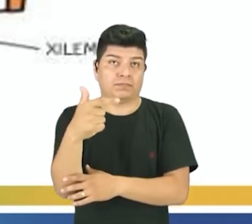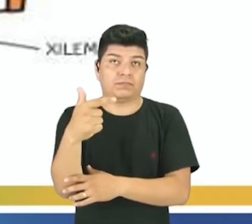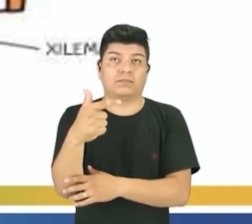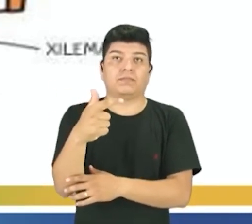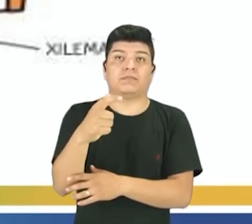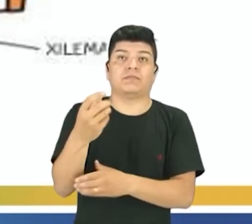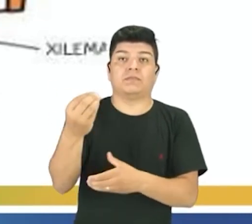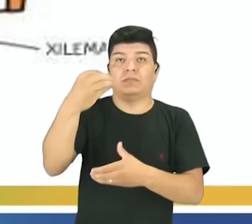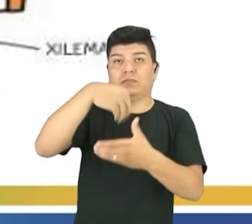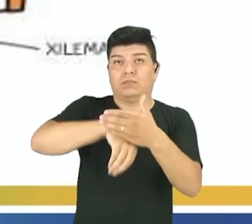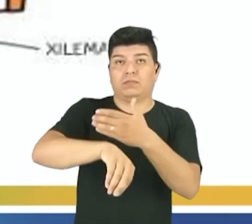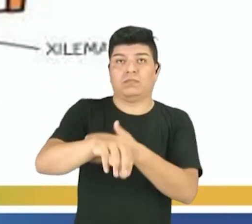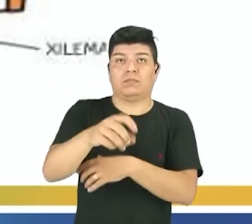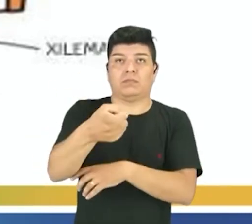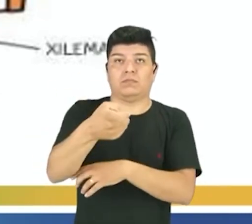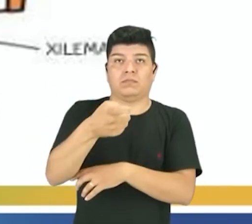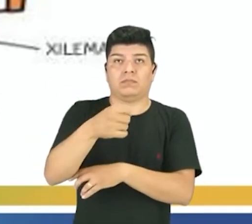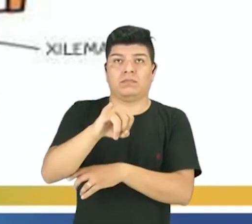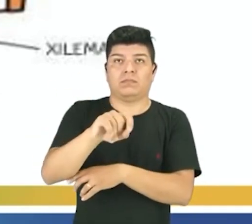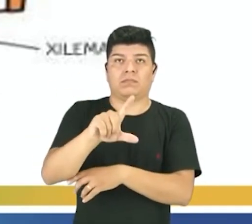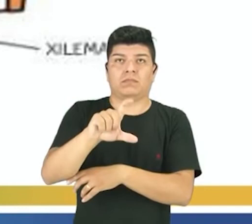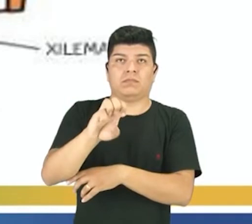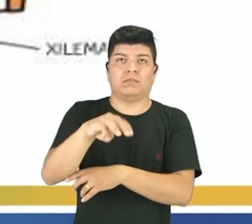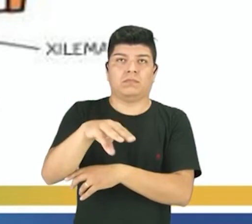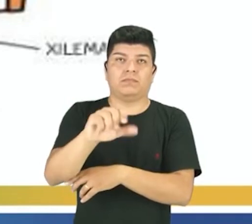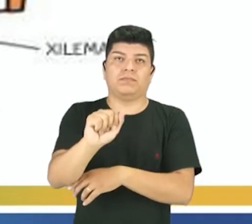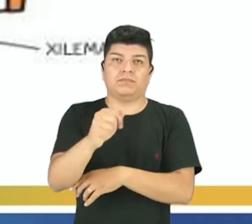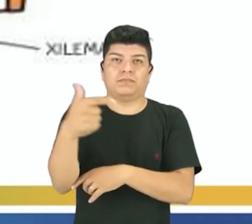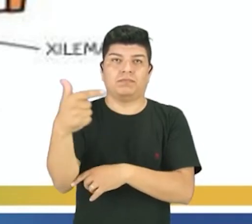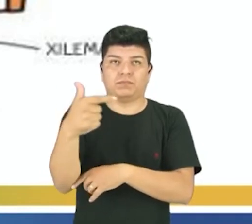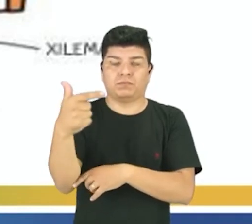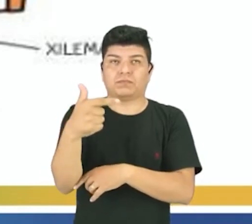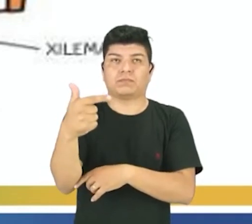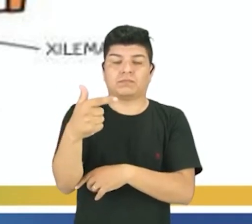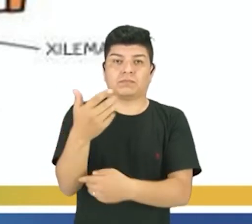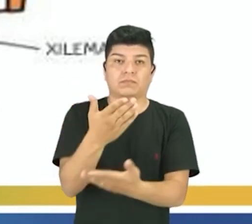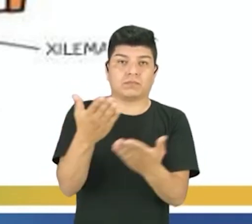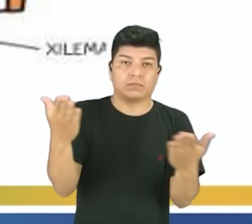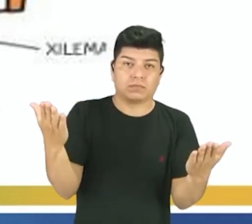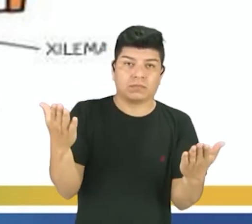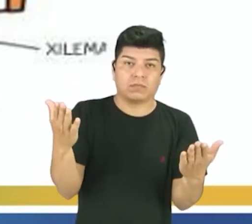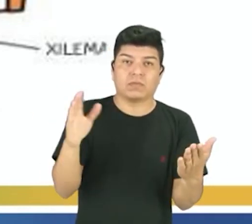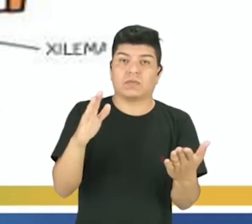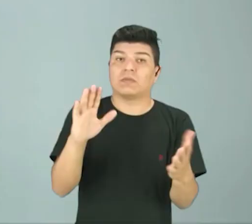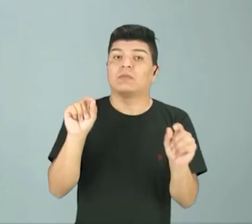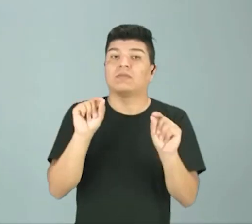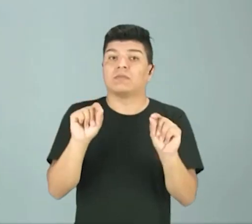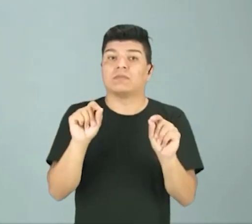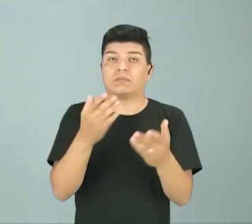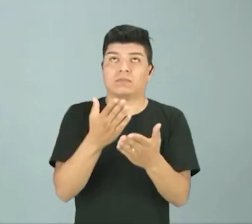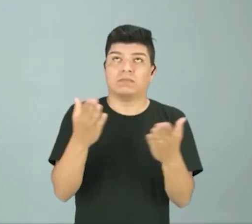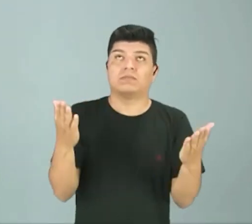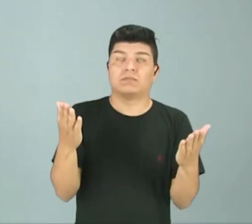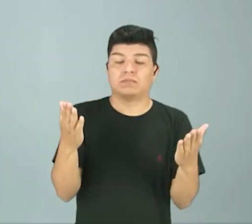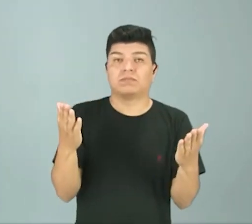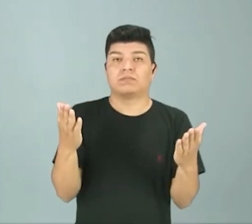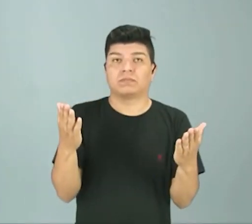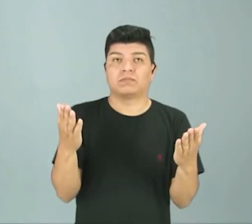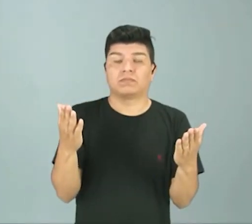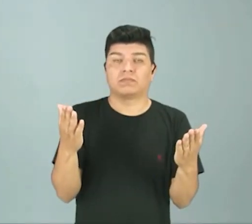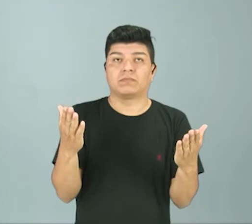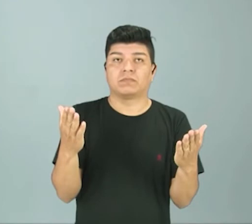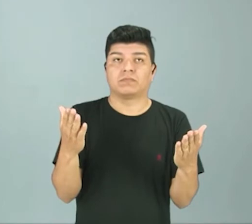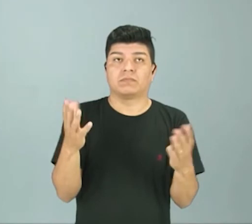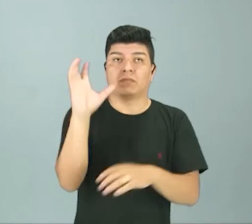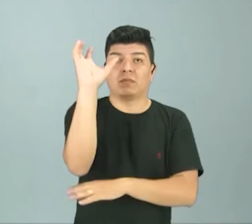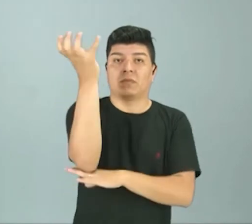xilema secundário, né? Então, pessoal, só uma coisa aqui para vocês, né?